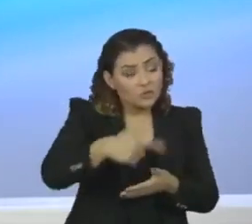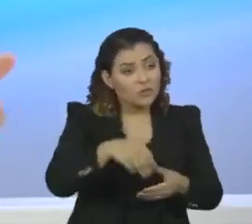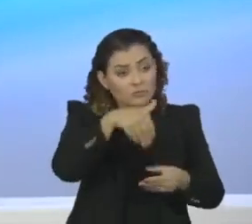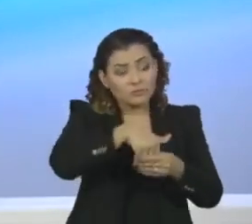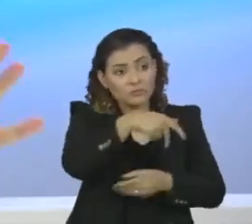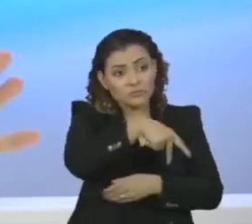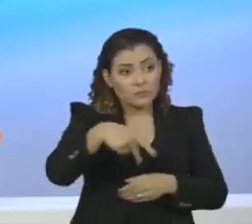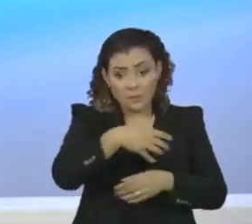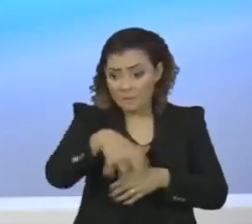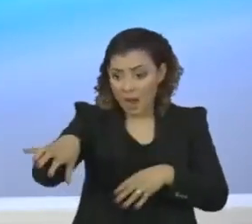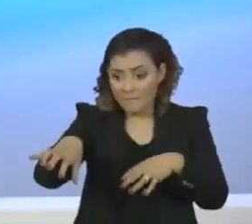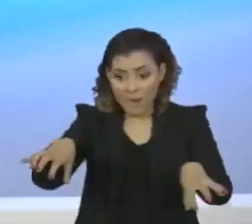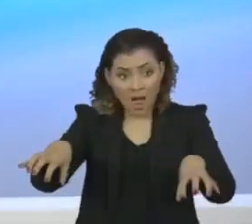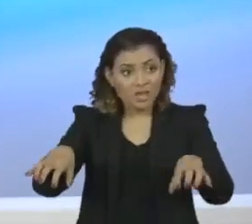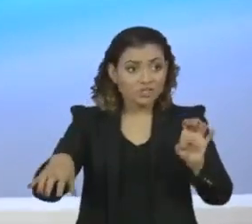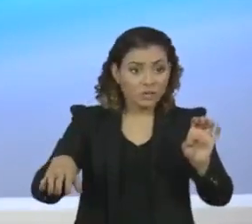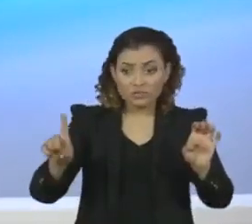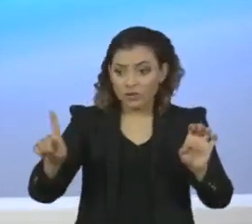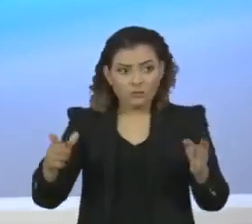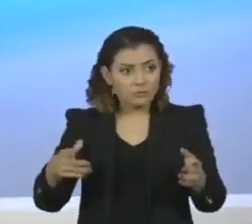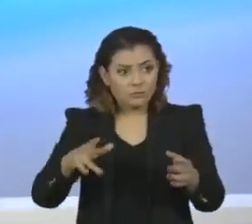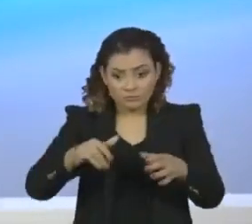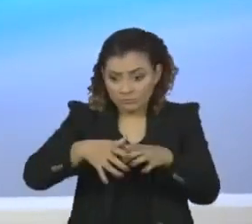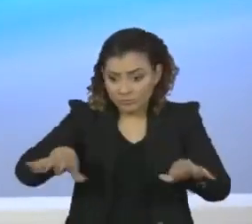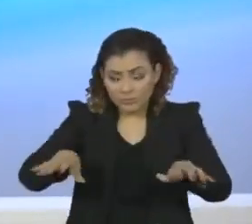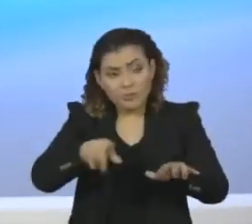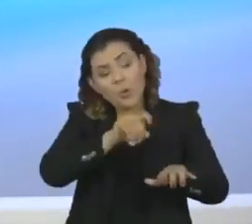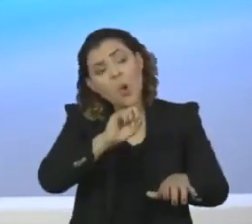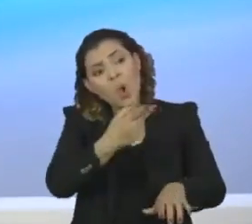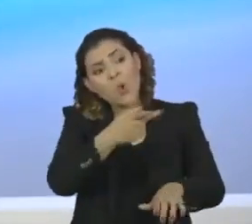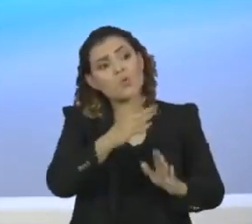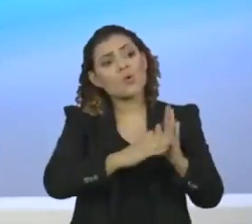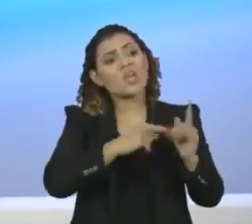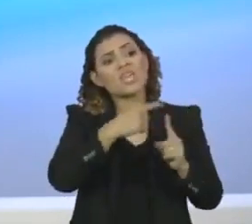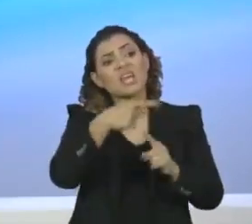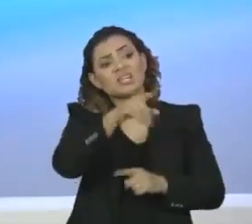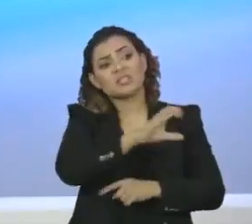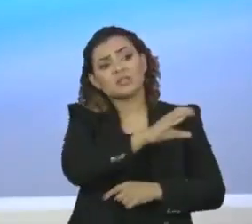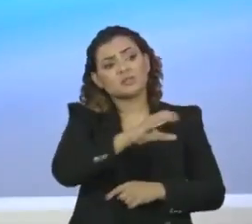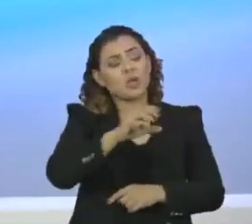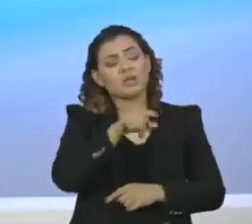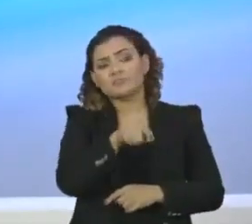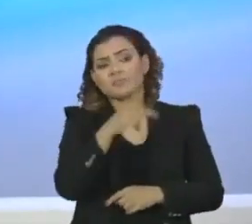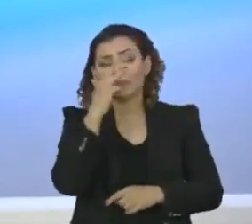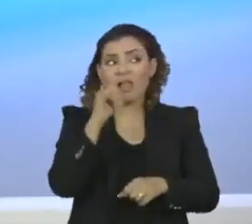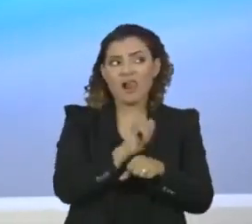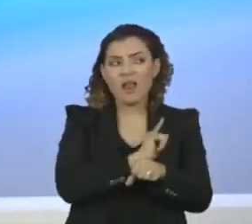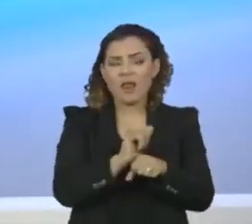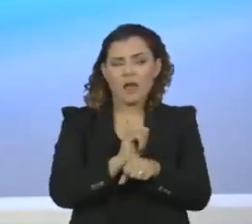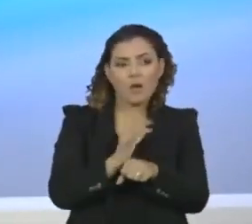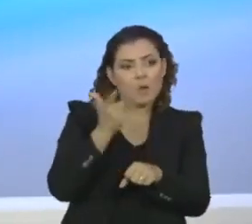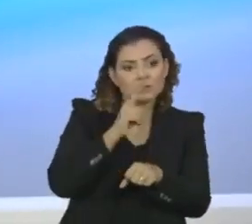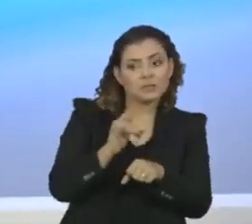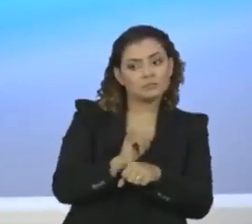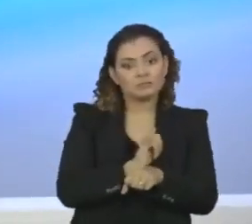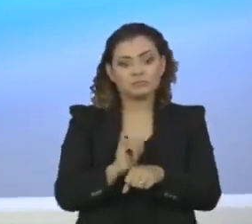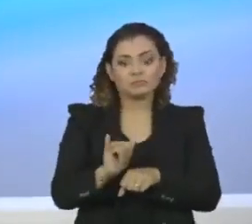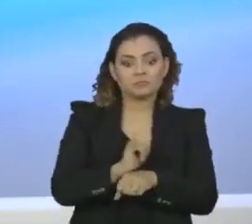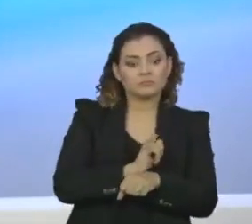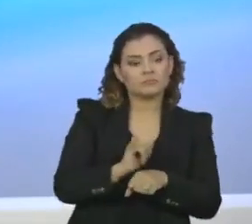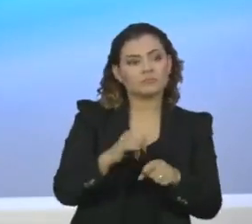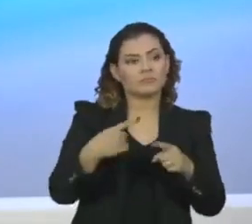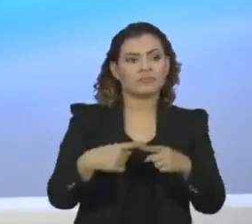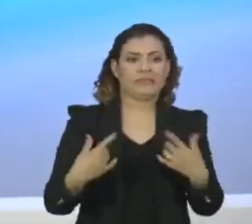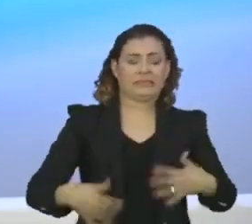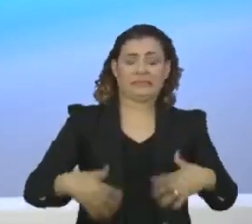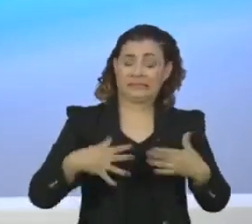eleição polarizada, pelo menos até aqui, ou se o senhor acha que a igreja vai conseguir contornar essa opção política tão